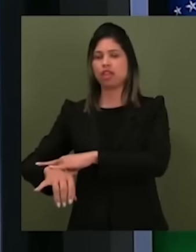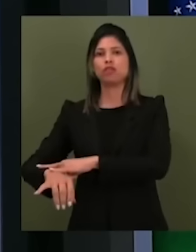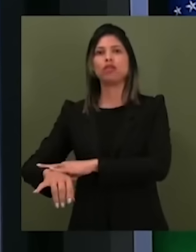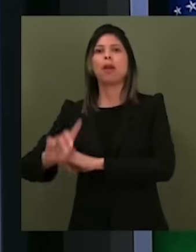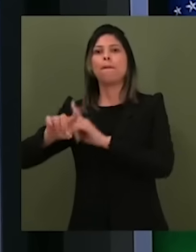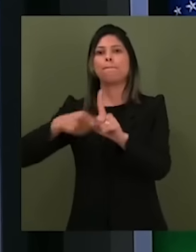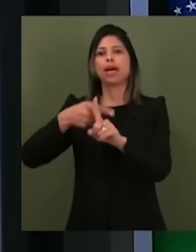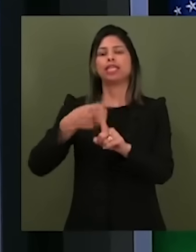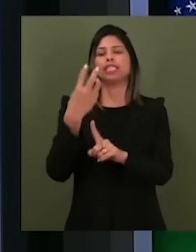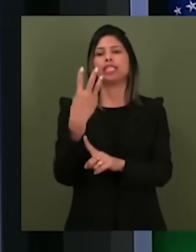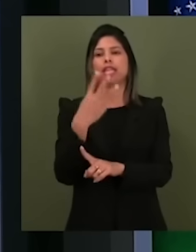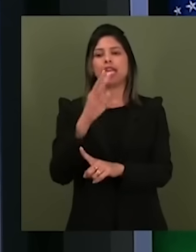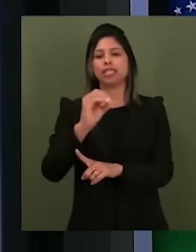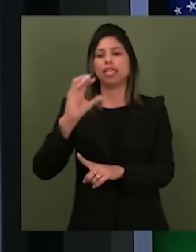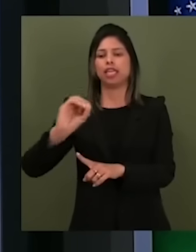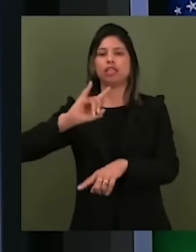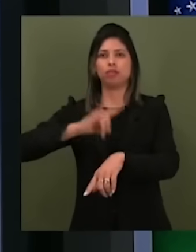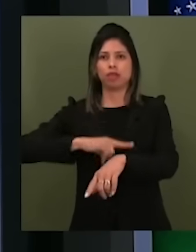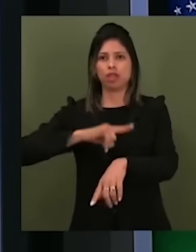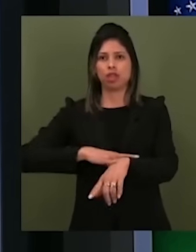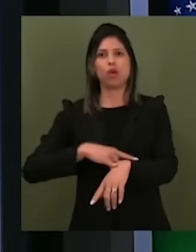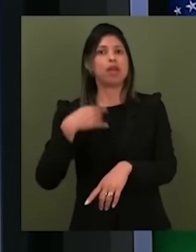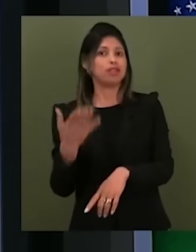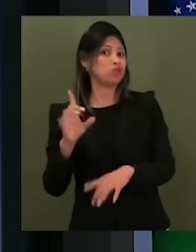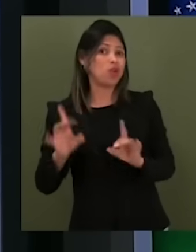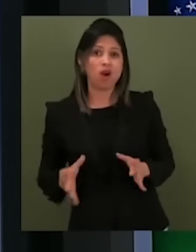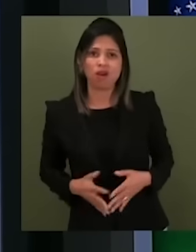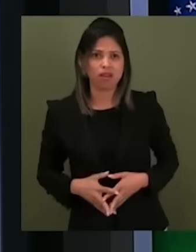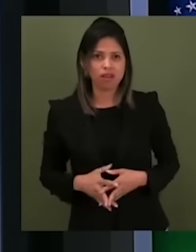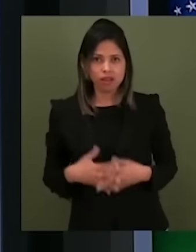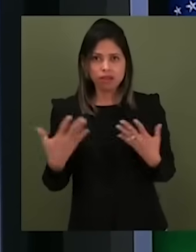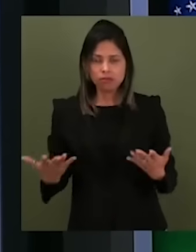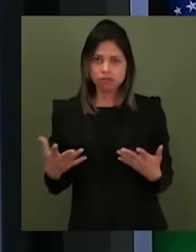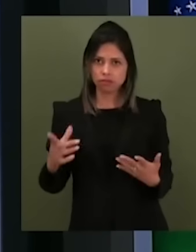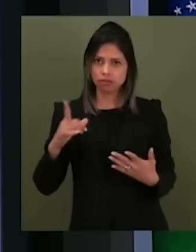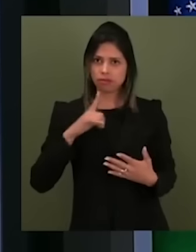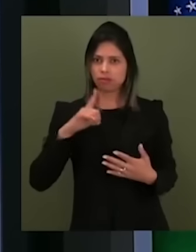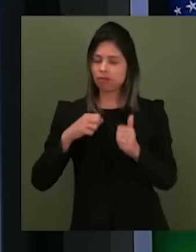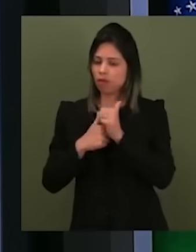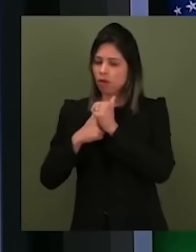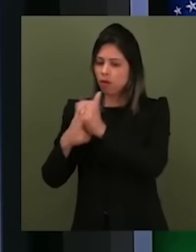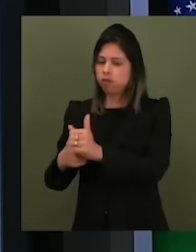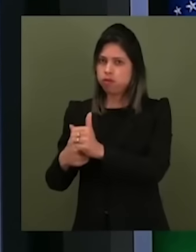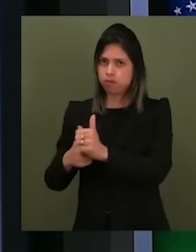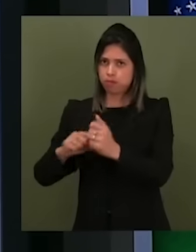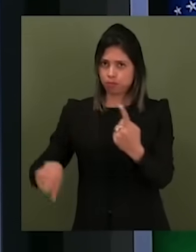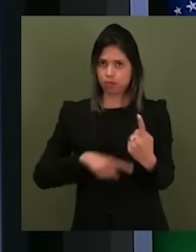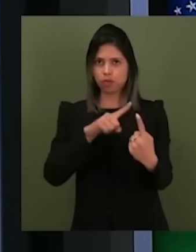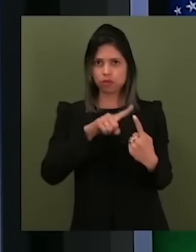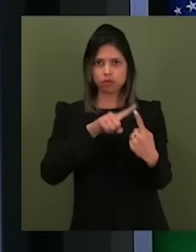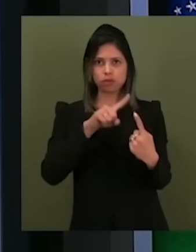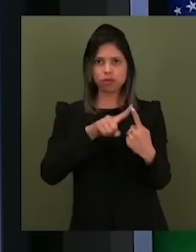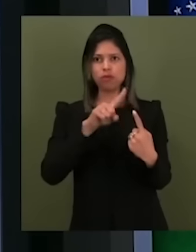outro. E eu resolvi ir, acompanhado de testemunhas. Mourão,